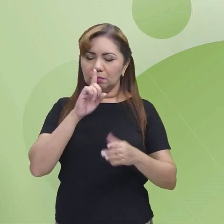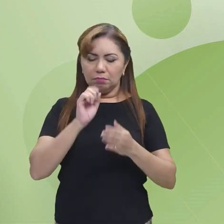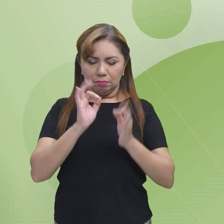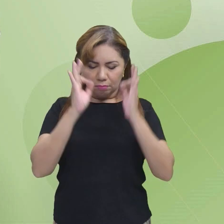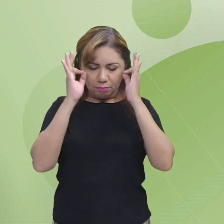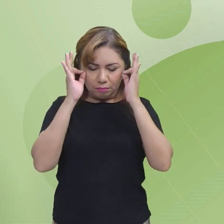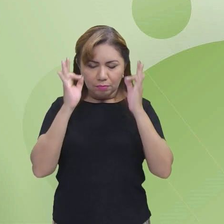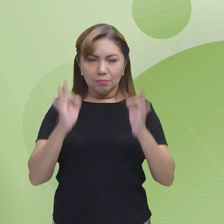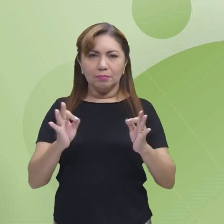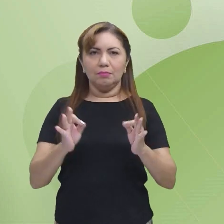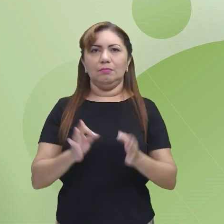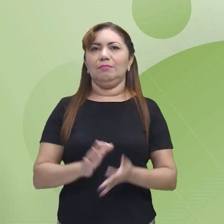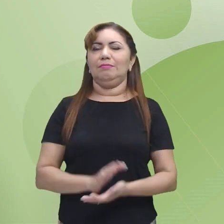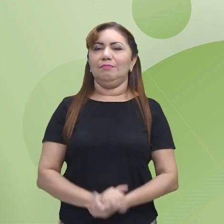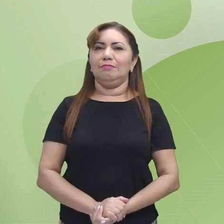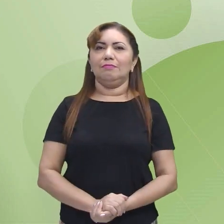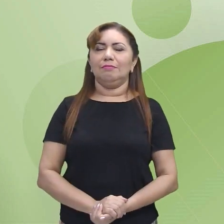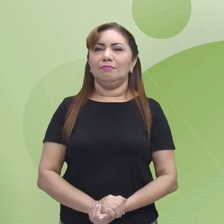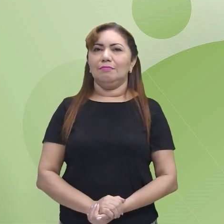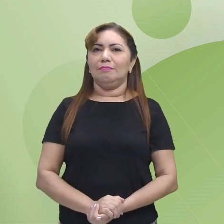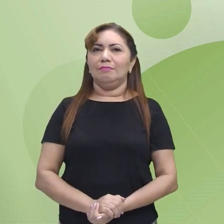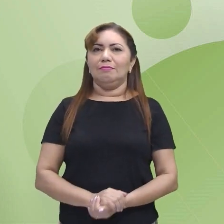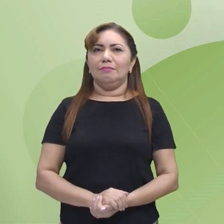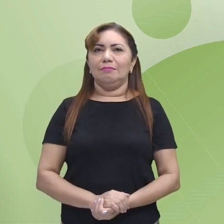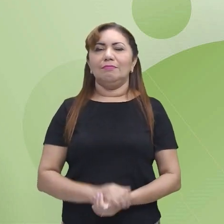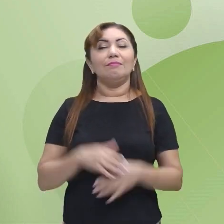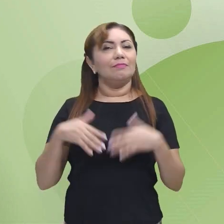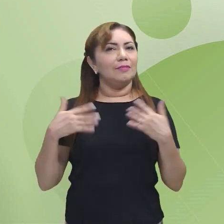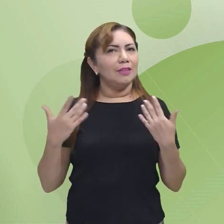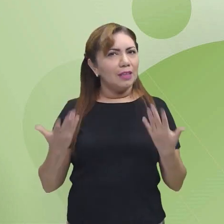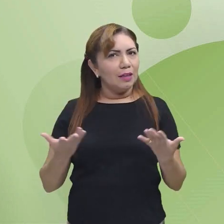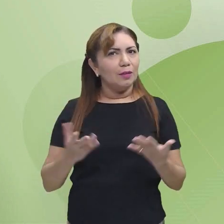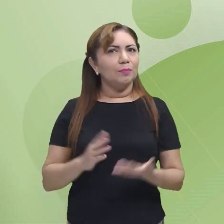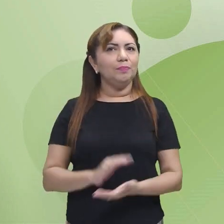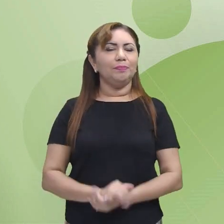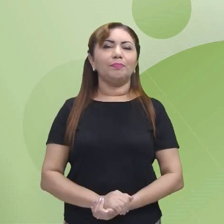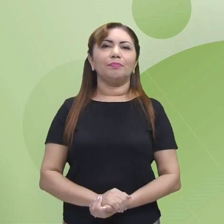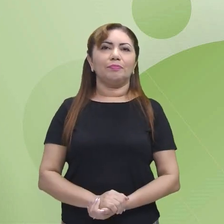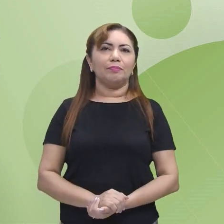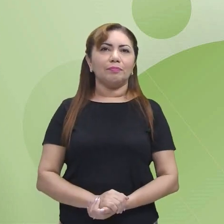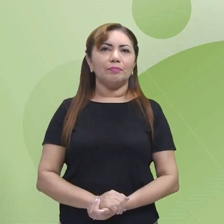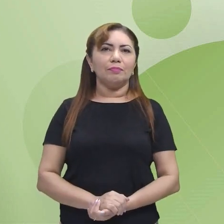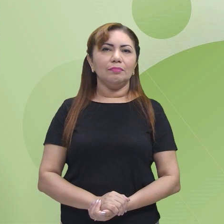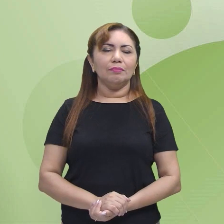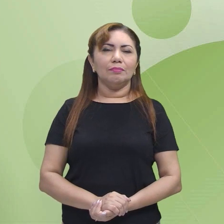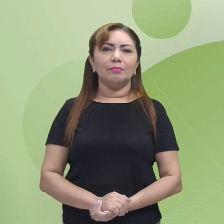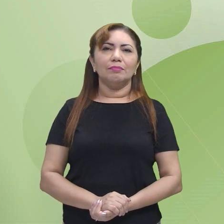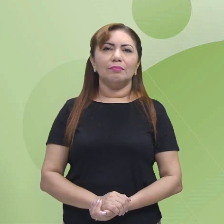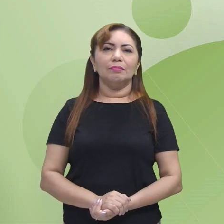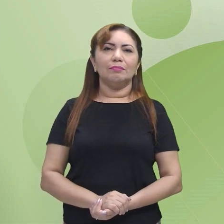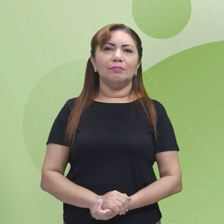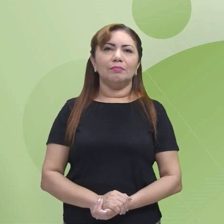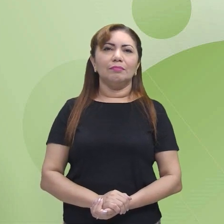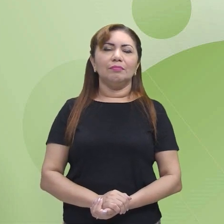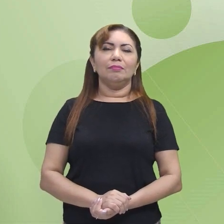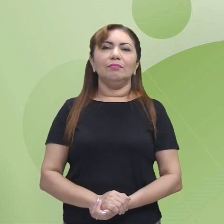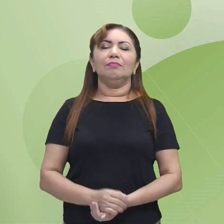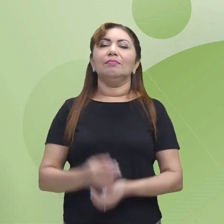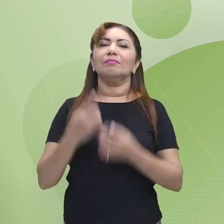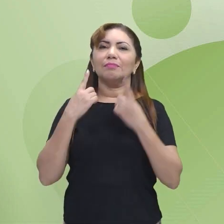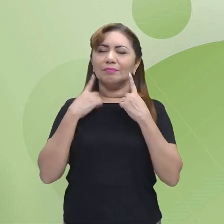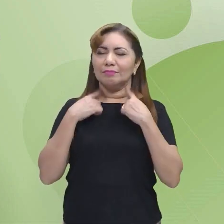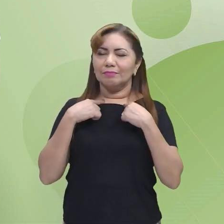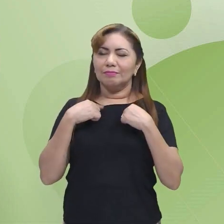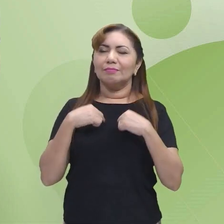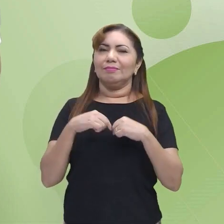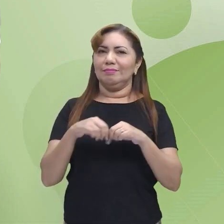Então, nós temos, né, essa vontade de ensinar e vocês precisam ter